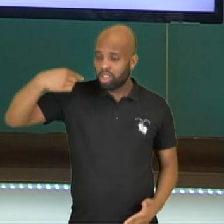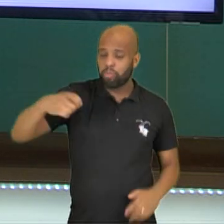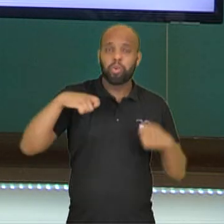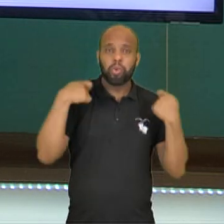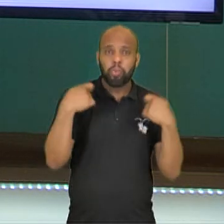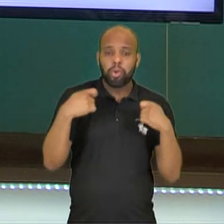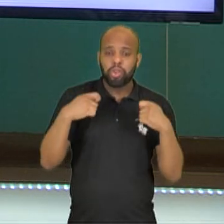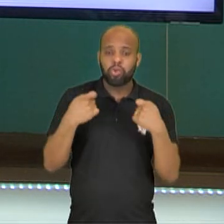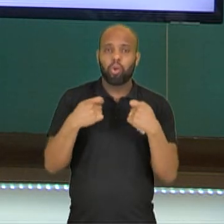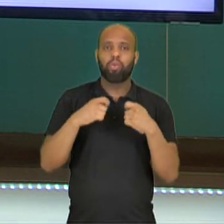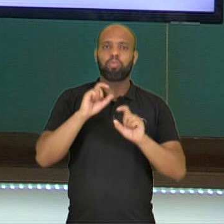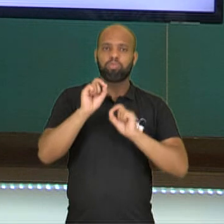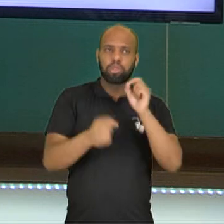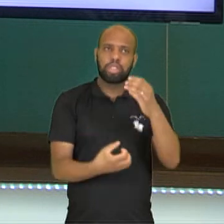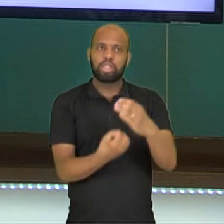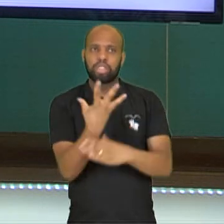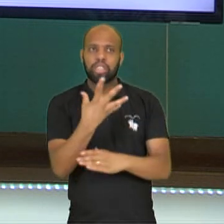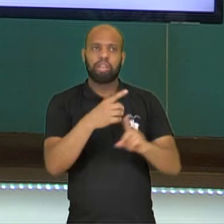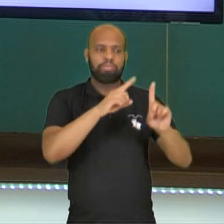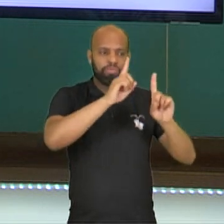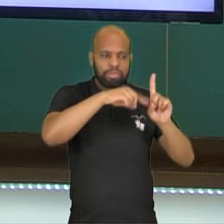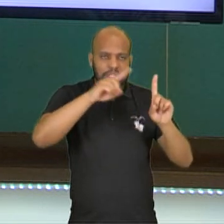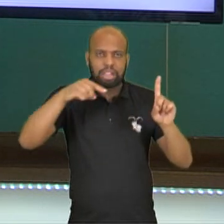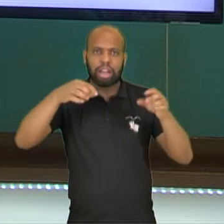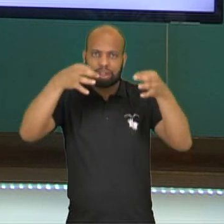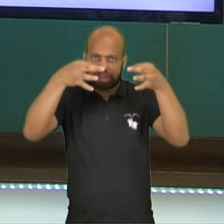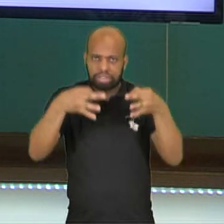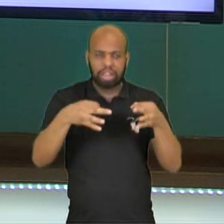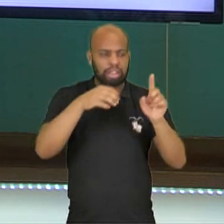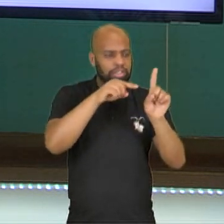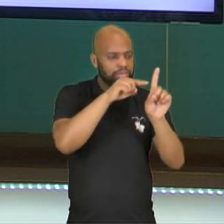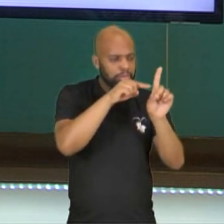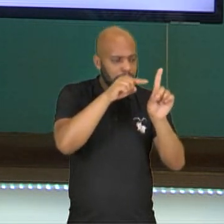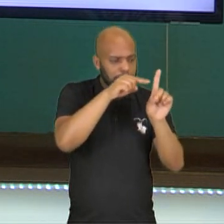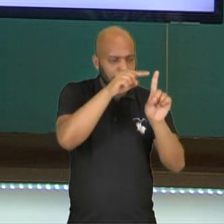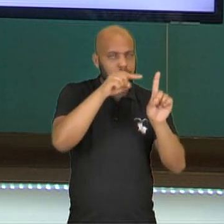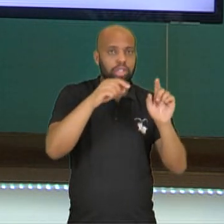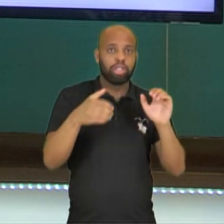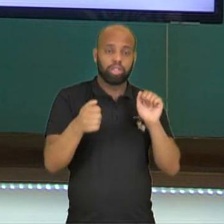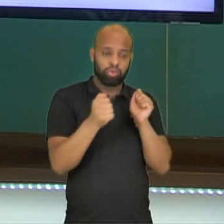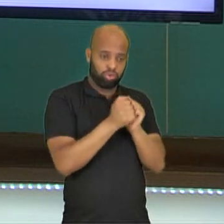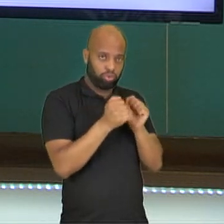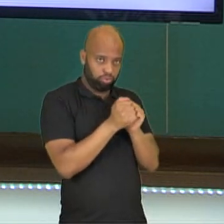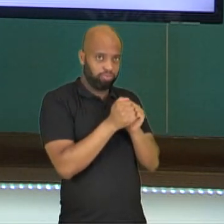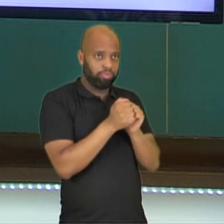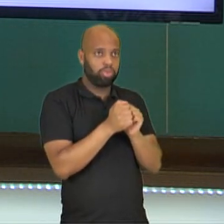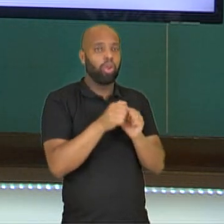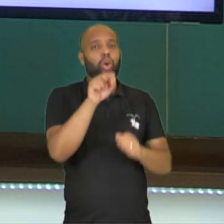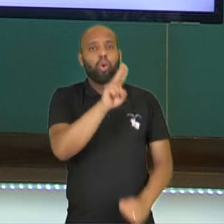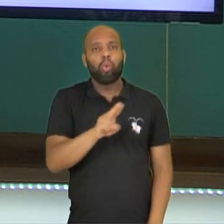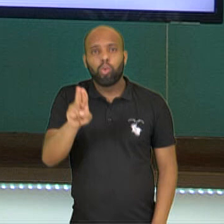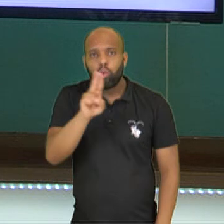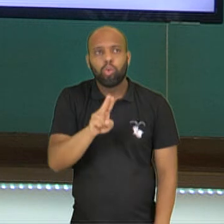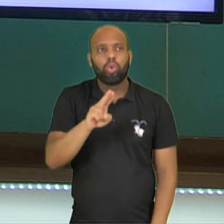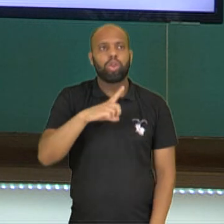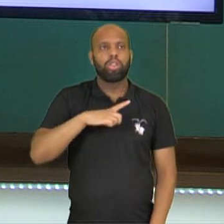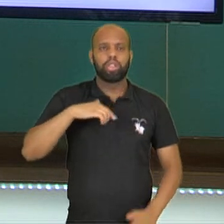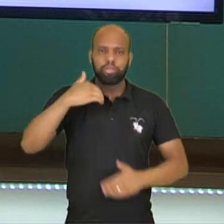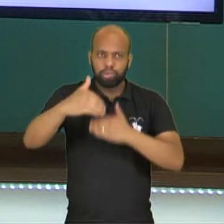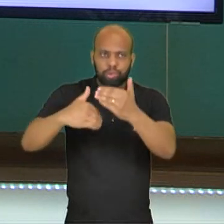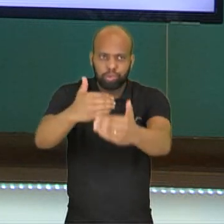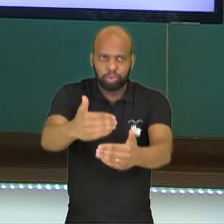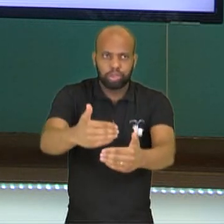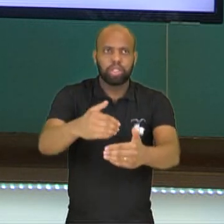de criar escalas termométricas, e essas escalas, junto com os termômetros, eles foram utilizados aí basicamente, né, ao longo do